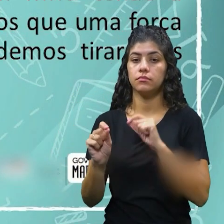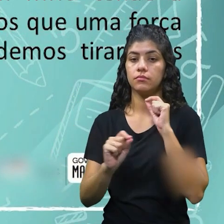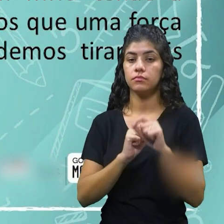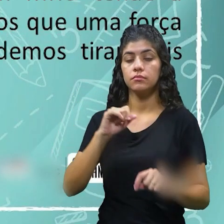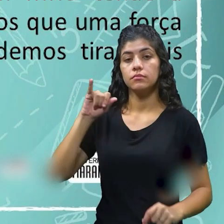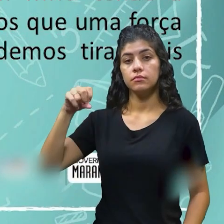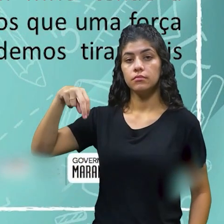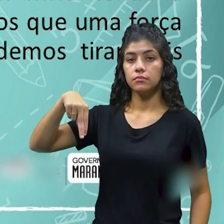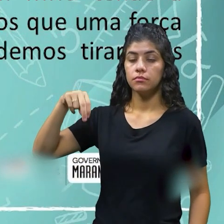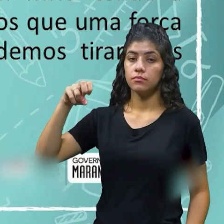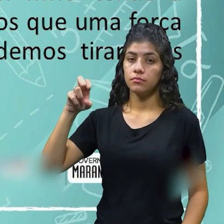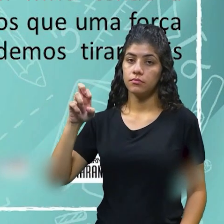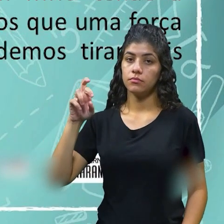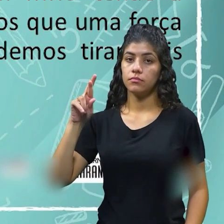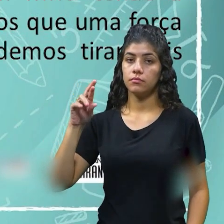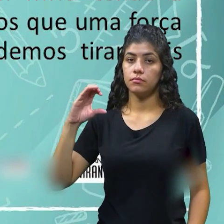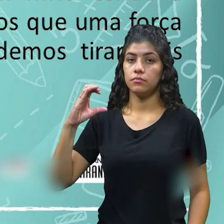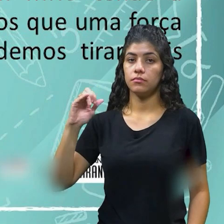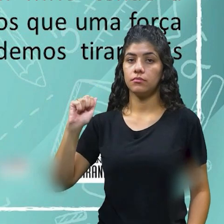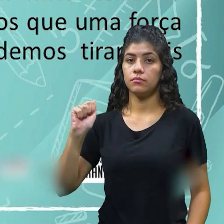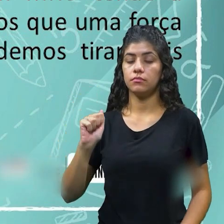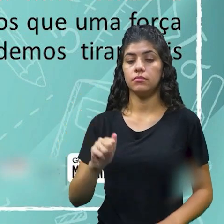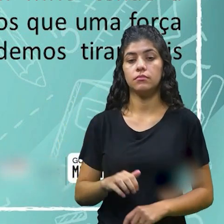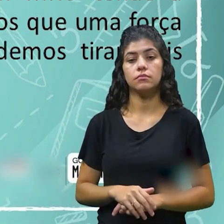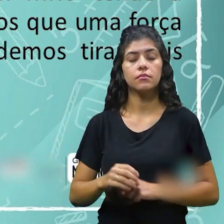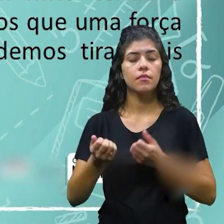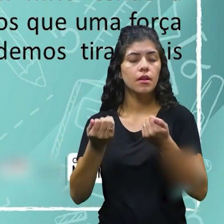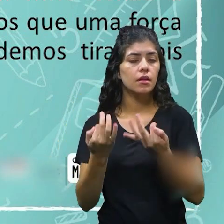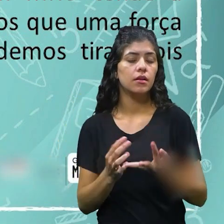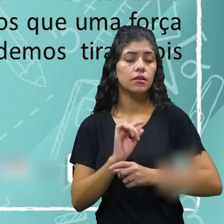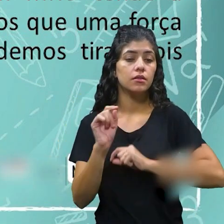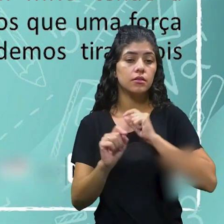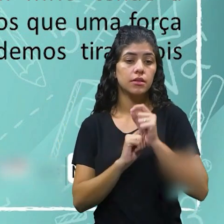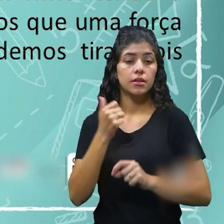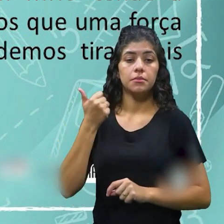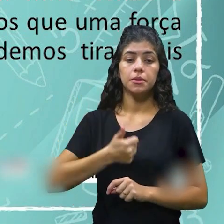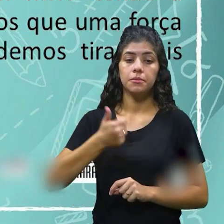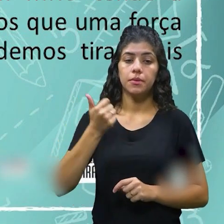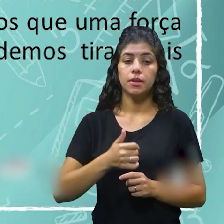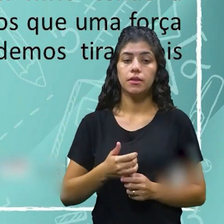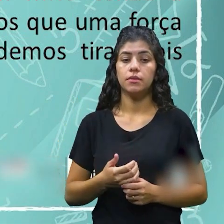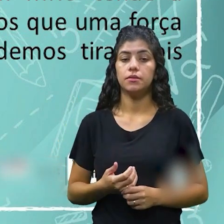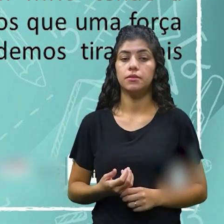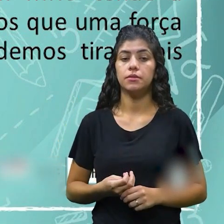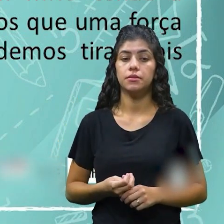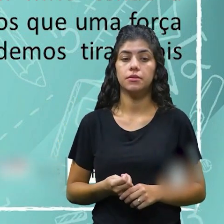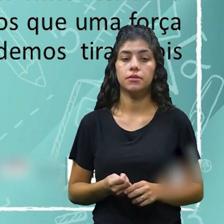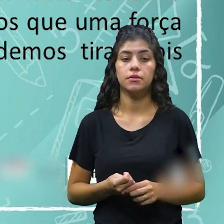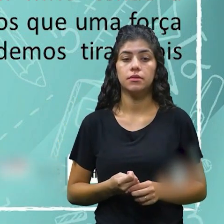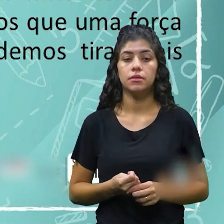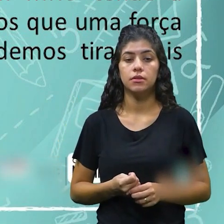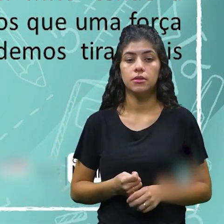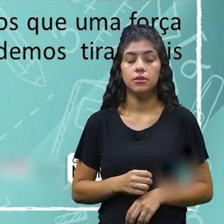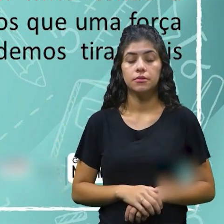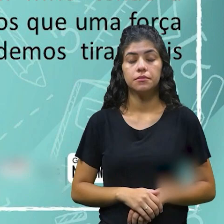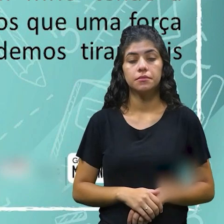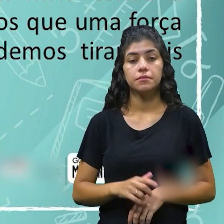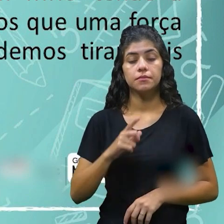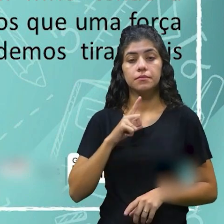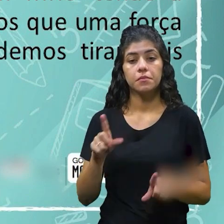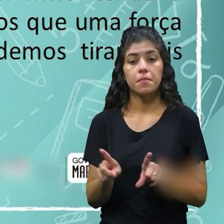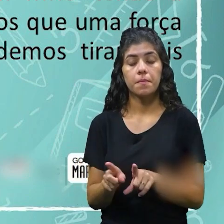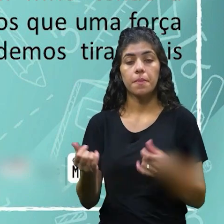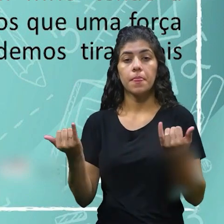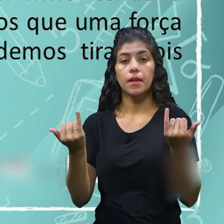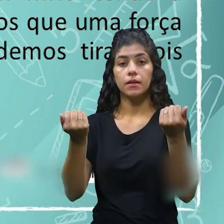de Newton, que fala sobre o princípio da inércia. O que ela diz? A primeira lei de Newton, que é o princípio da inércia, formalmente